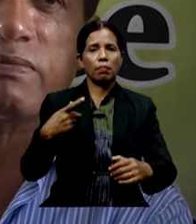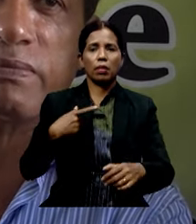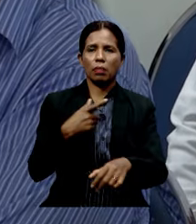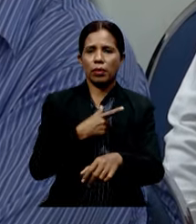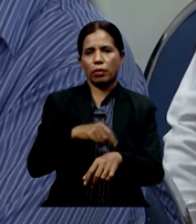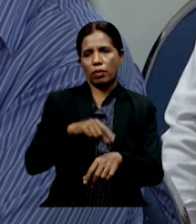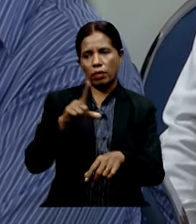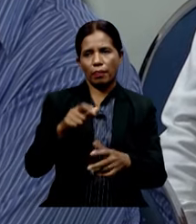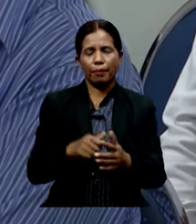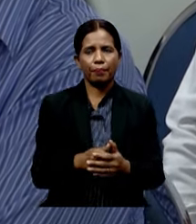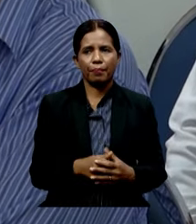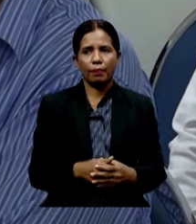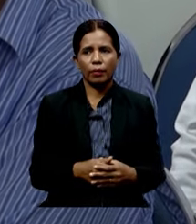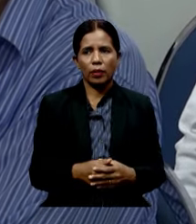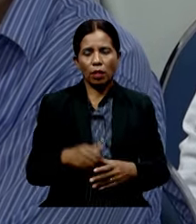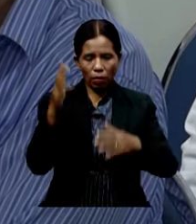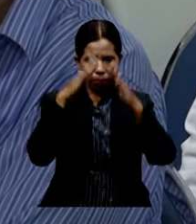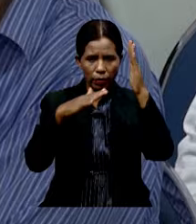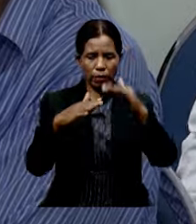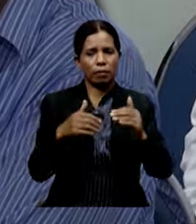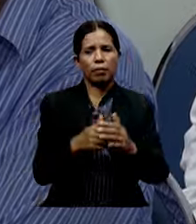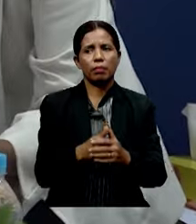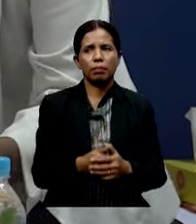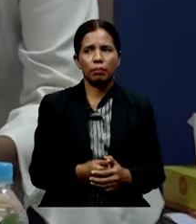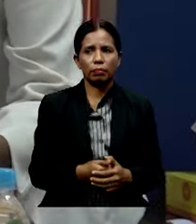Nacional. O problema é